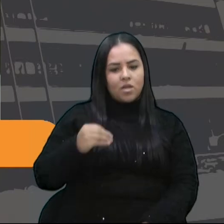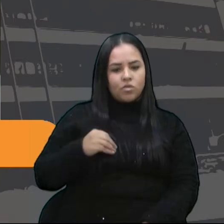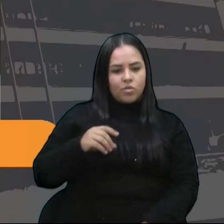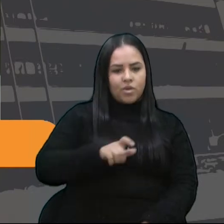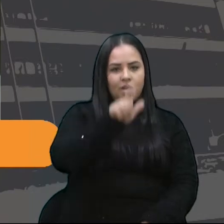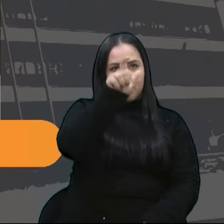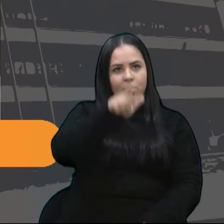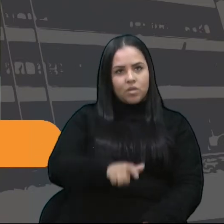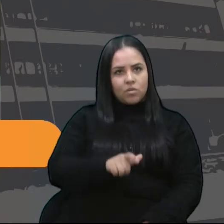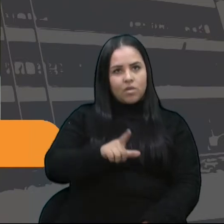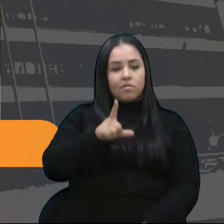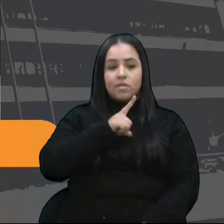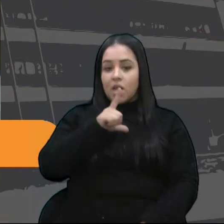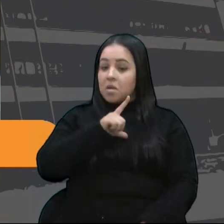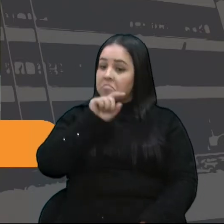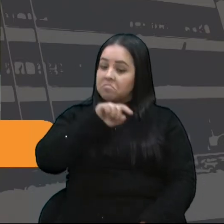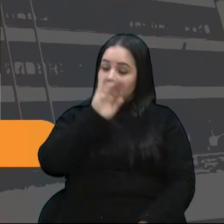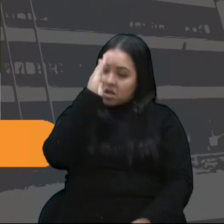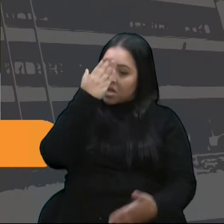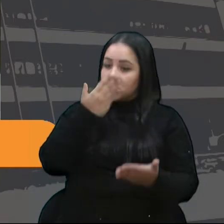existe a questão da confiança.